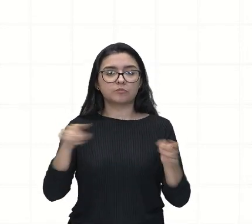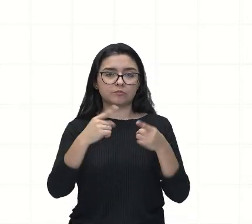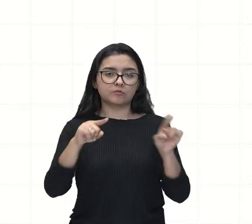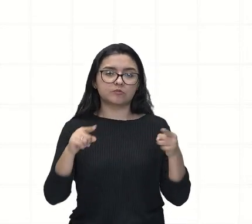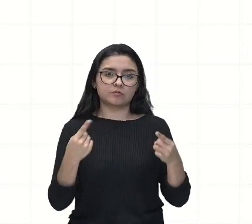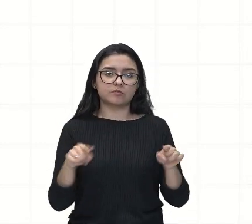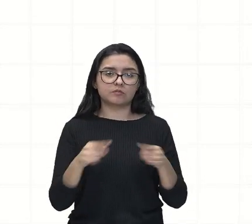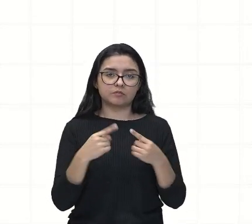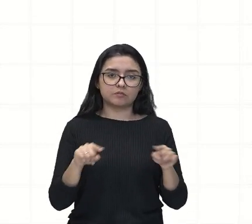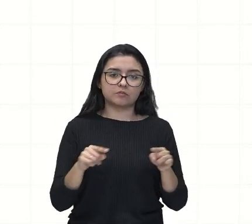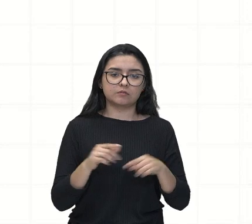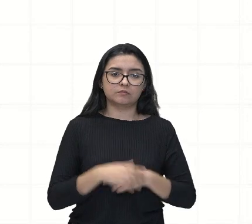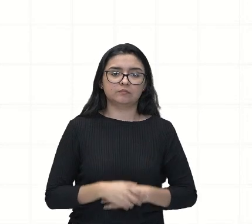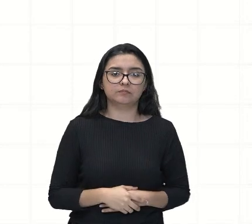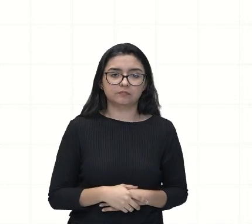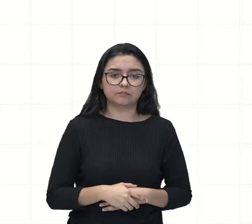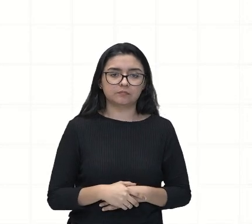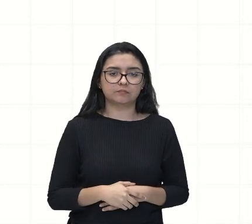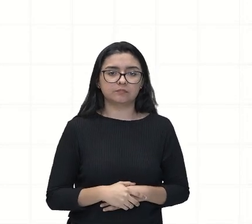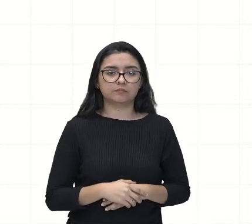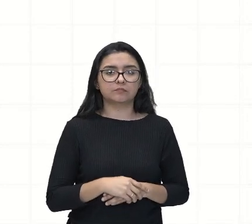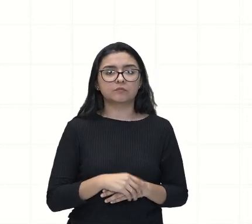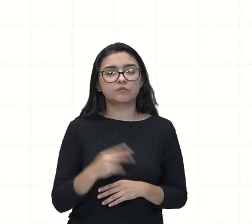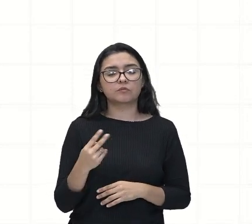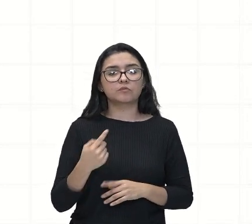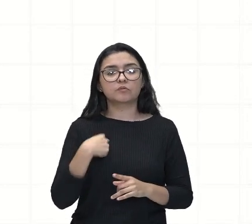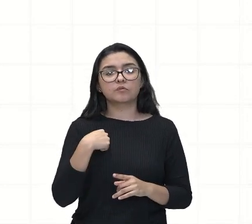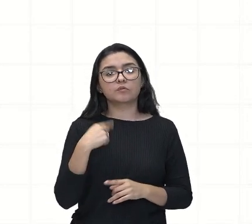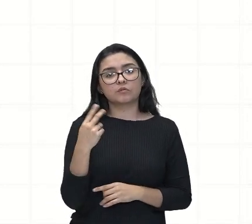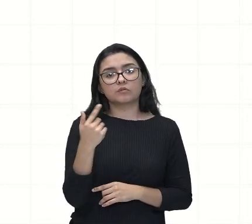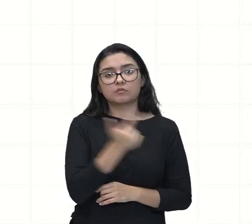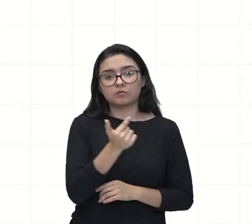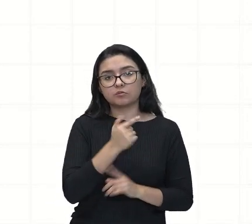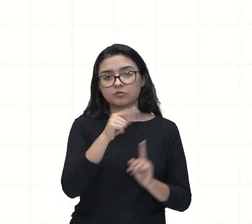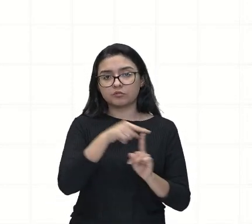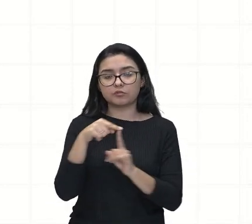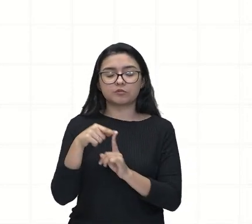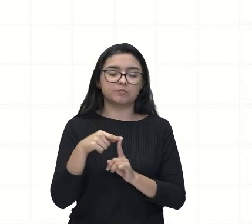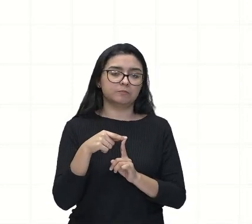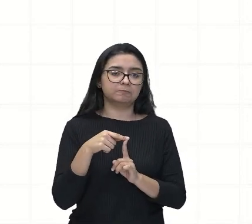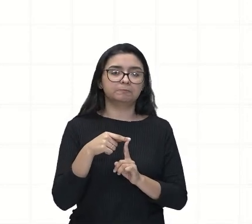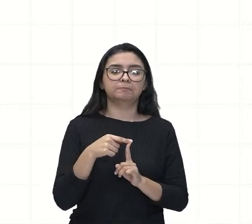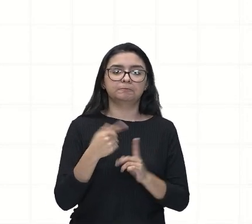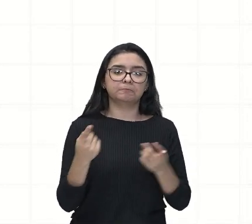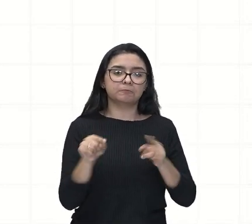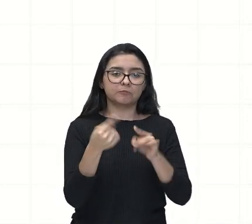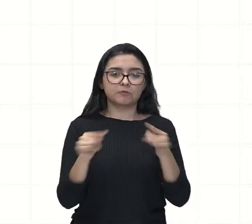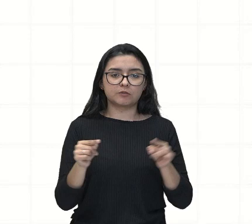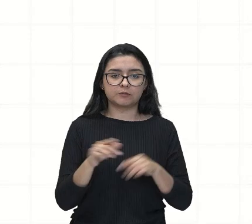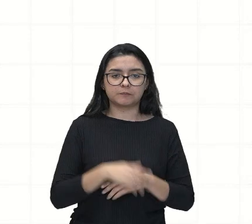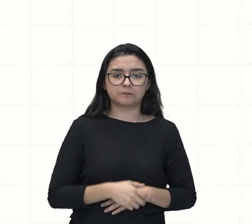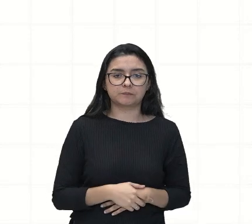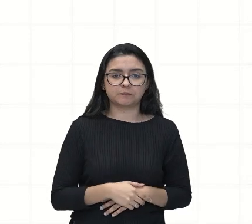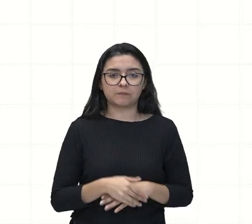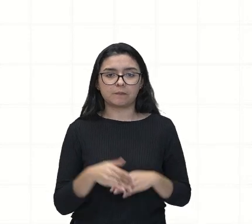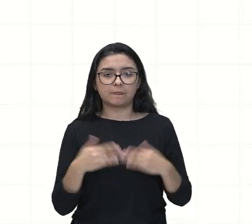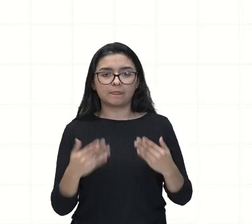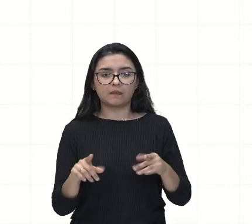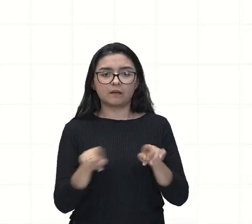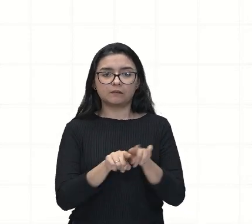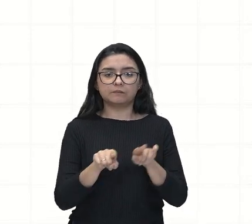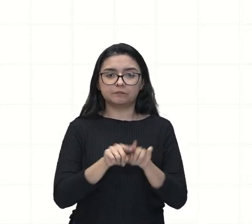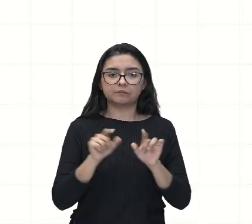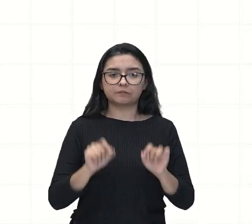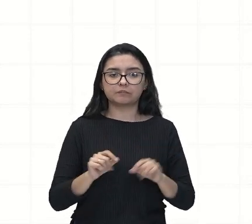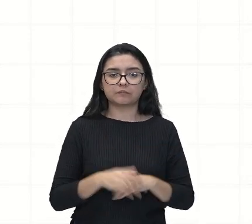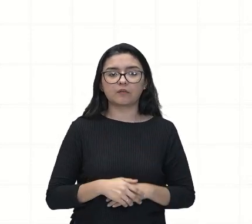a frequência do segundo estilo musical. Por exemplo, a frequência do terceiro estilo musical aqui, ó, os valores estão